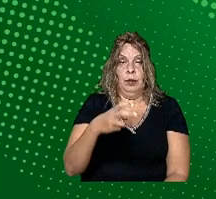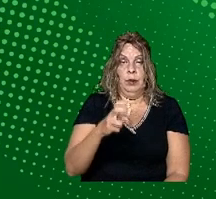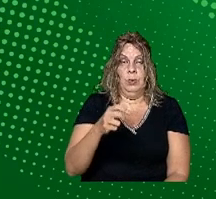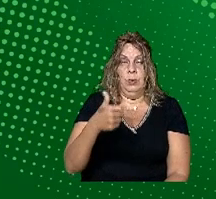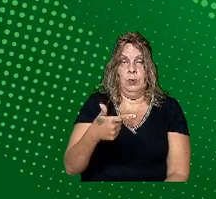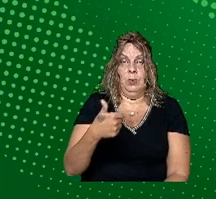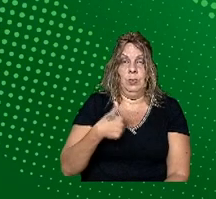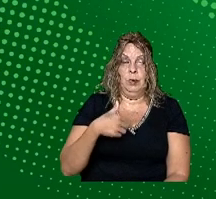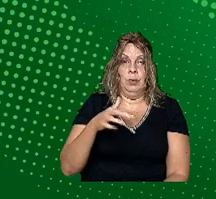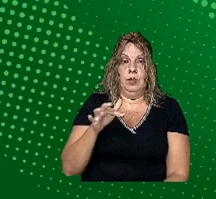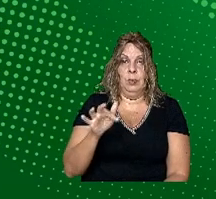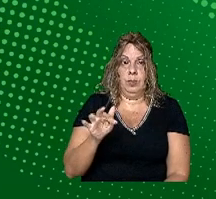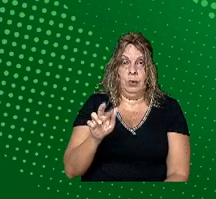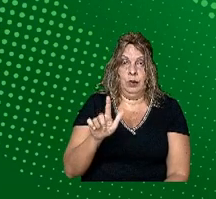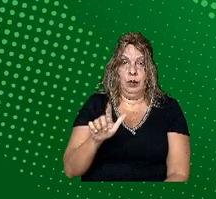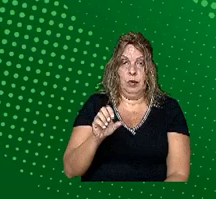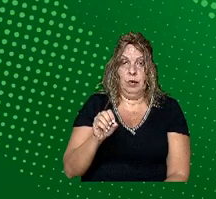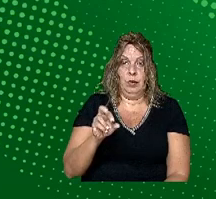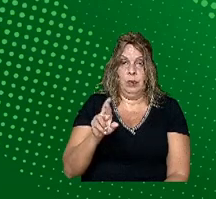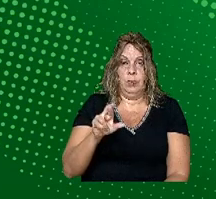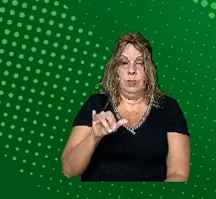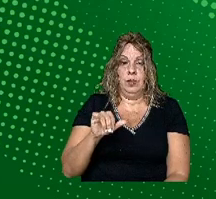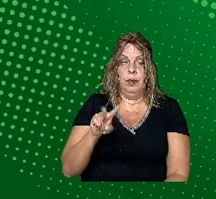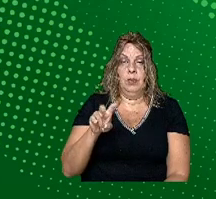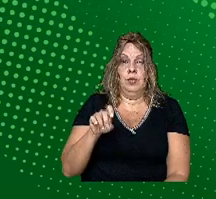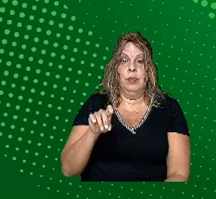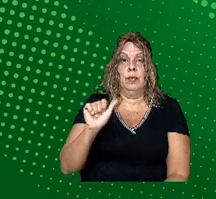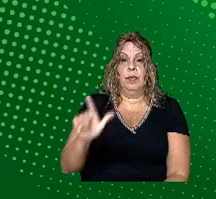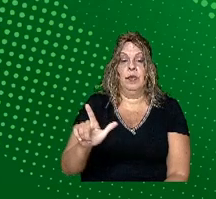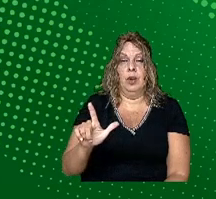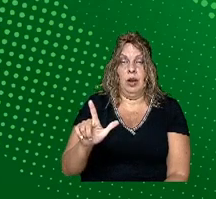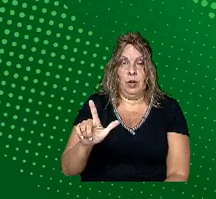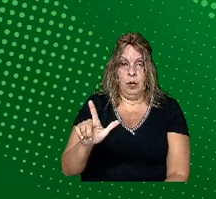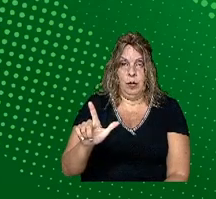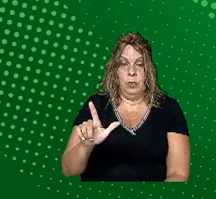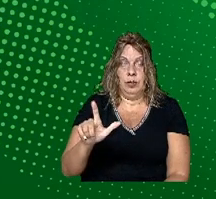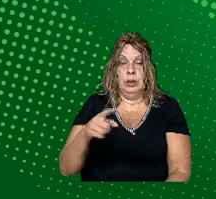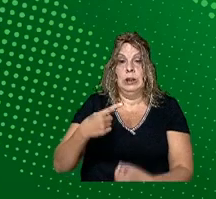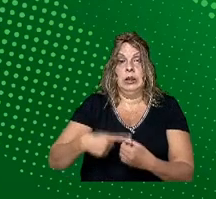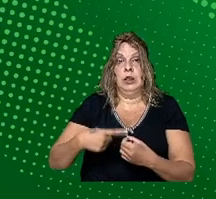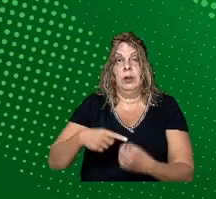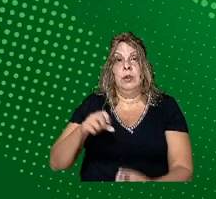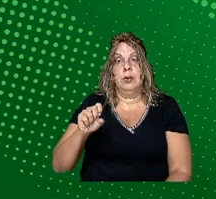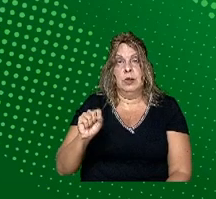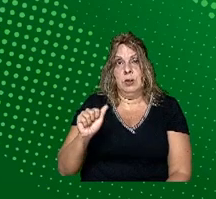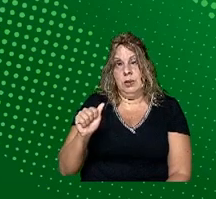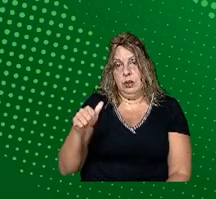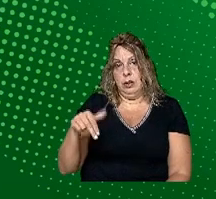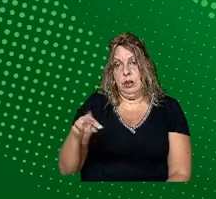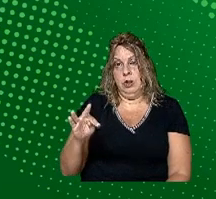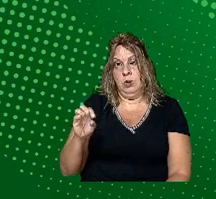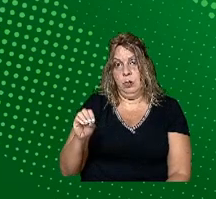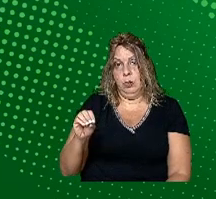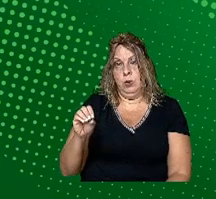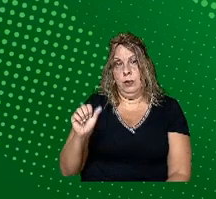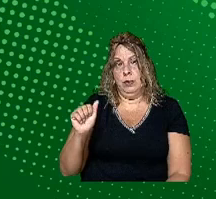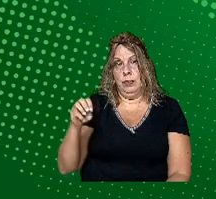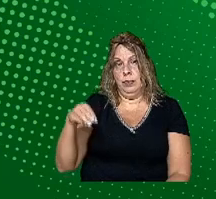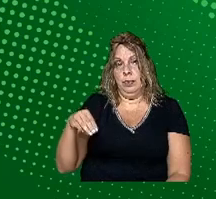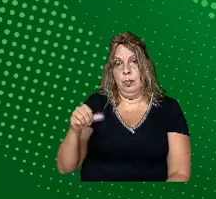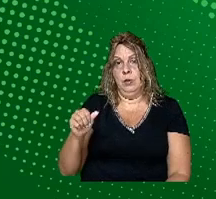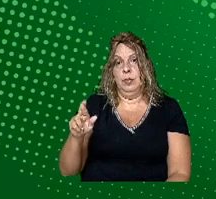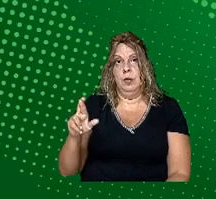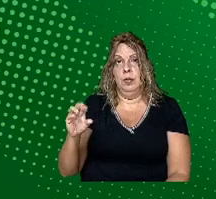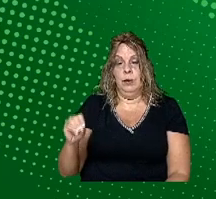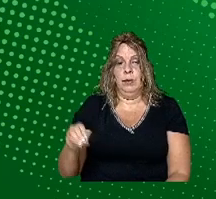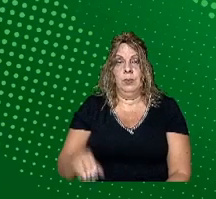168452, Floresvalde, Santo Amaro, adquiriu com a Chaveirinho aí, Laranjeiras, Regional. Chego agora com mais